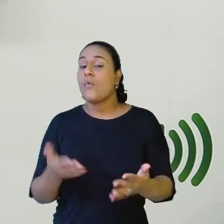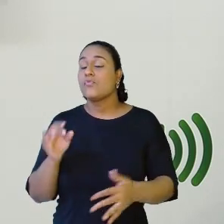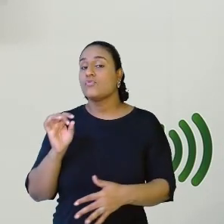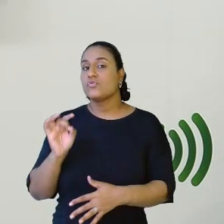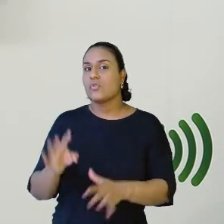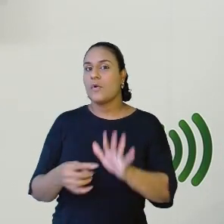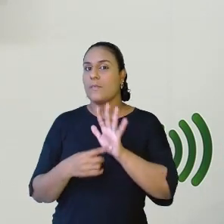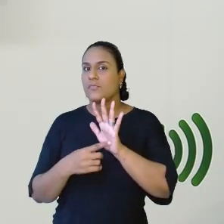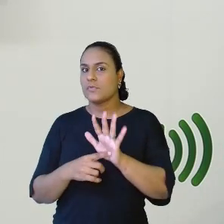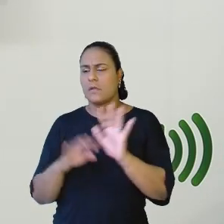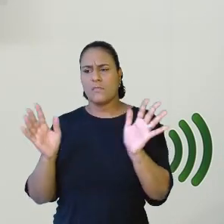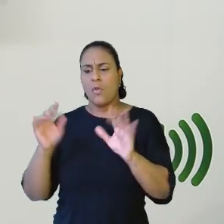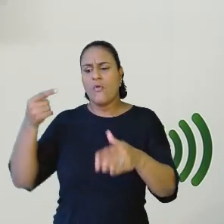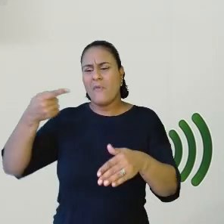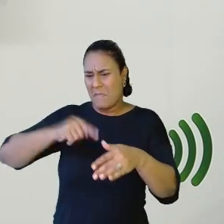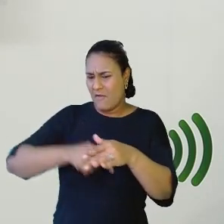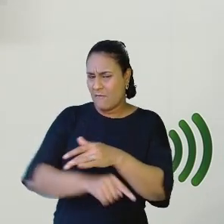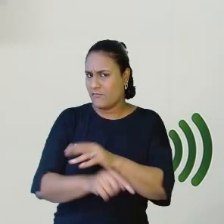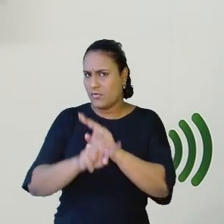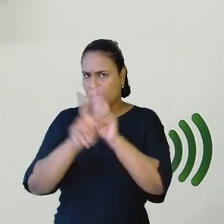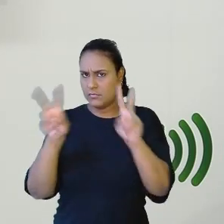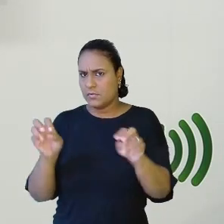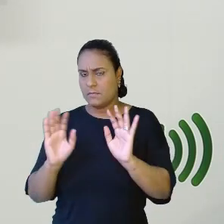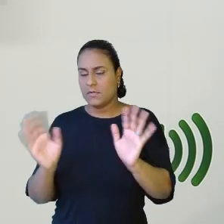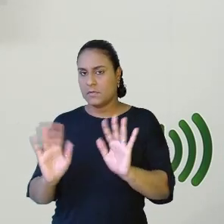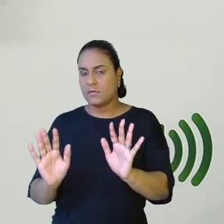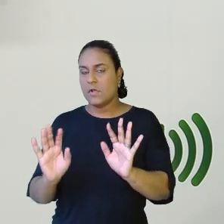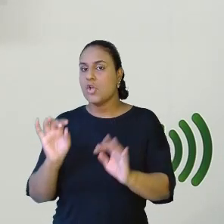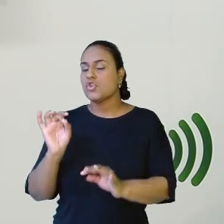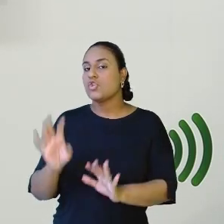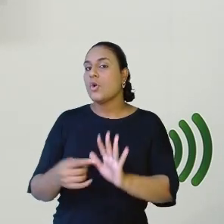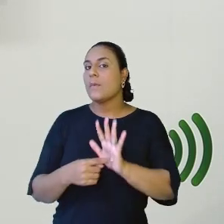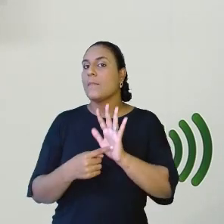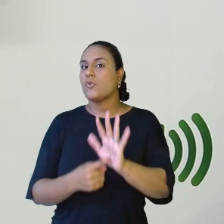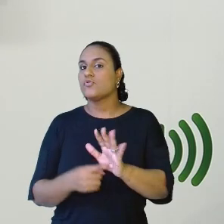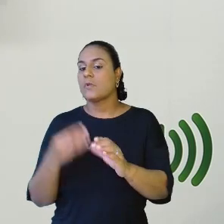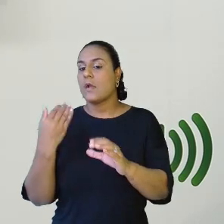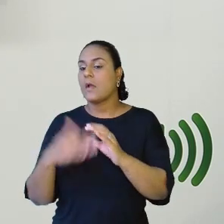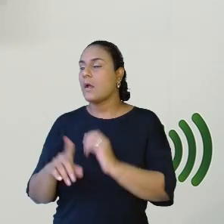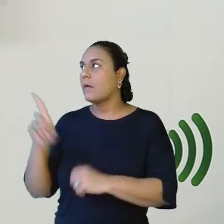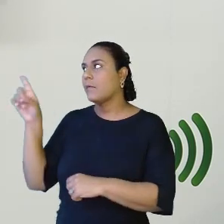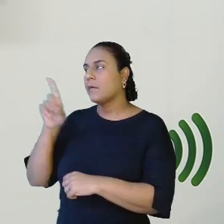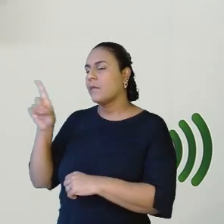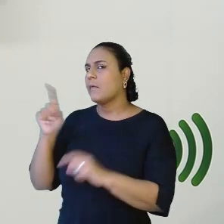vocês, não vou me aprofundar, eu só quero mostrar para vocês o que seria o e-mail. E